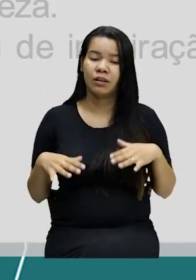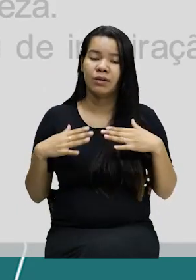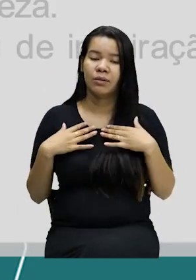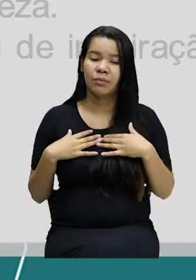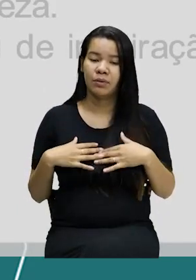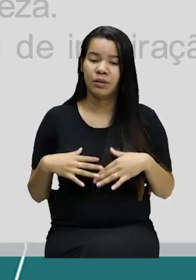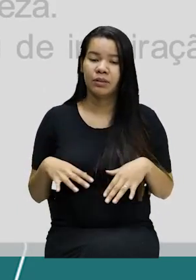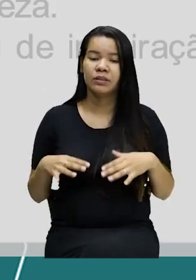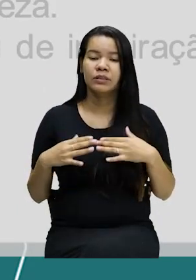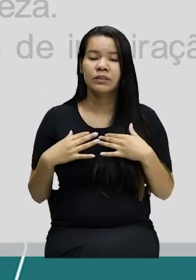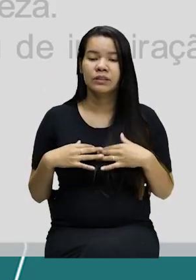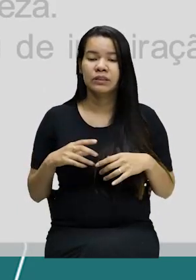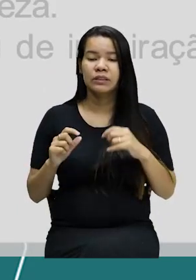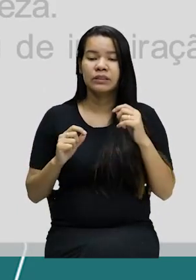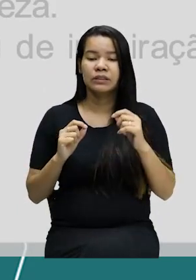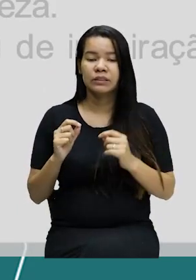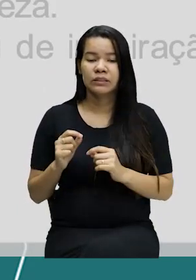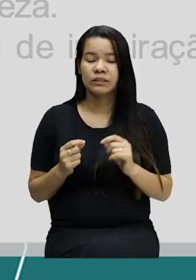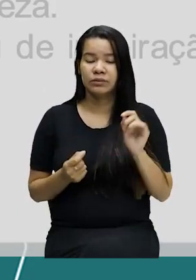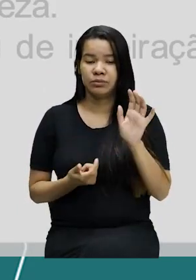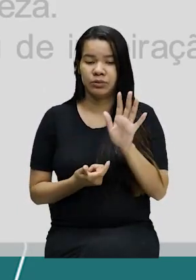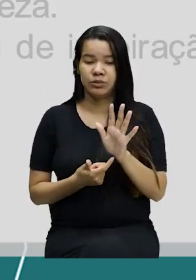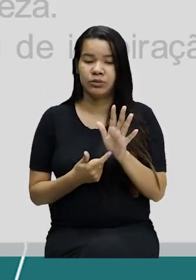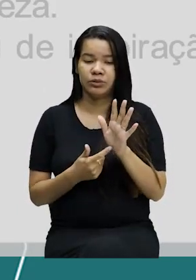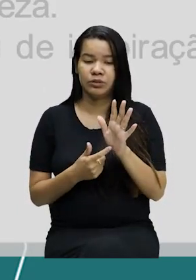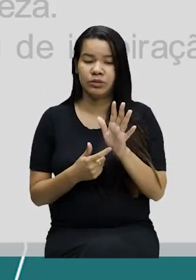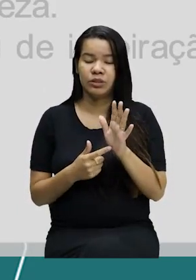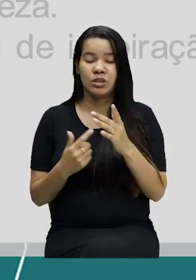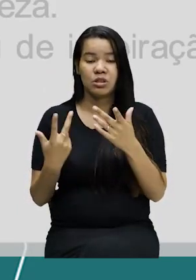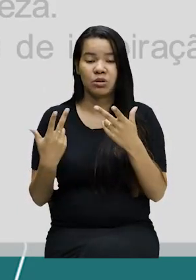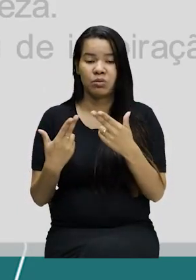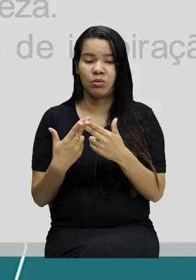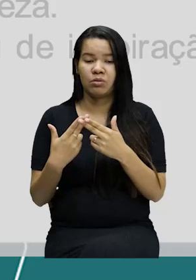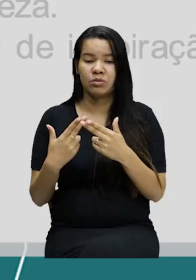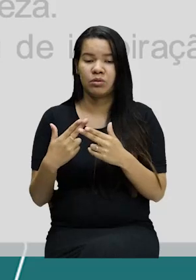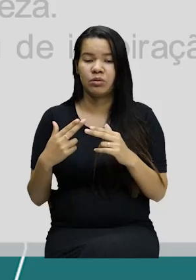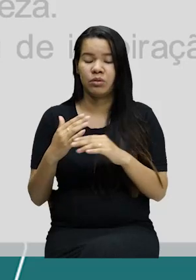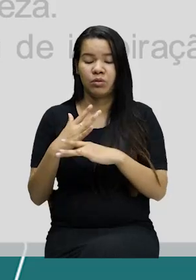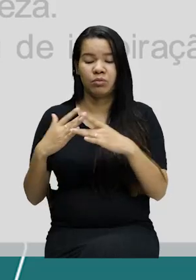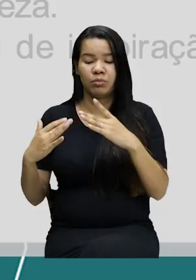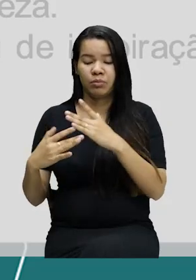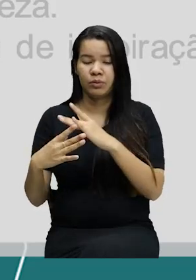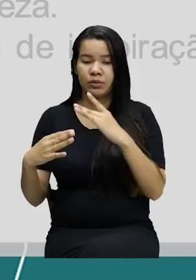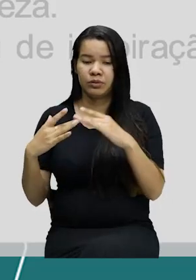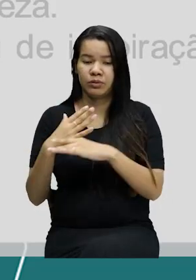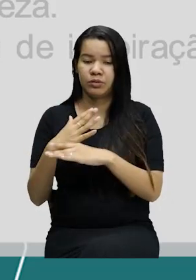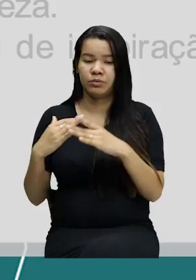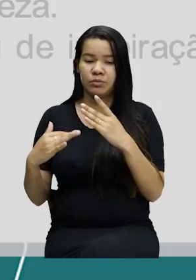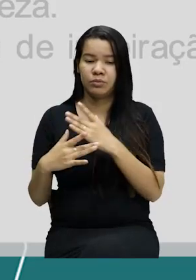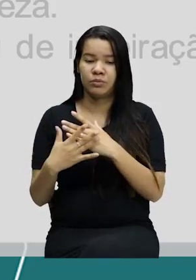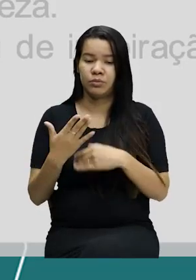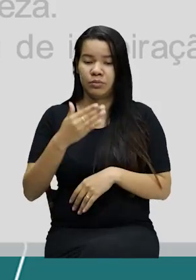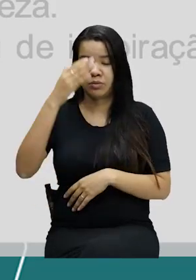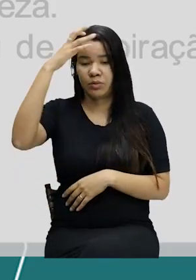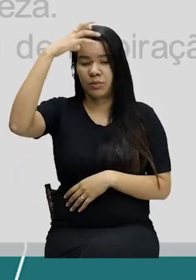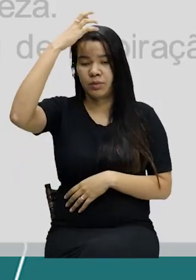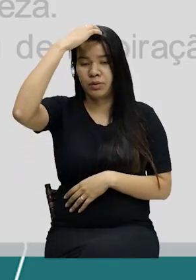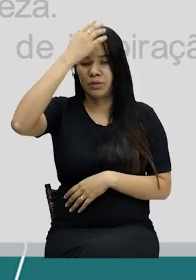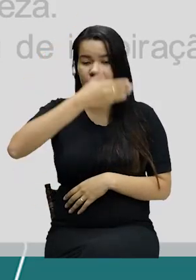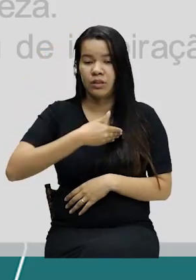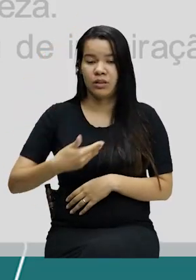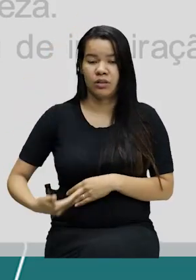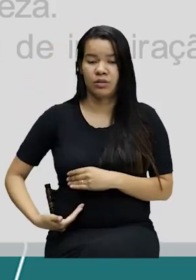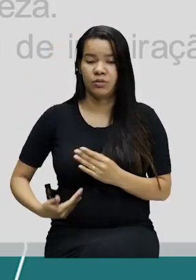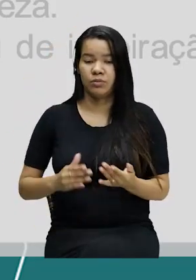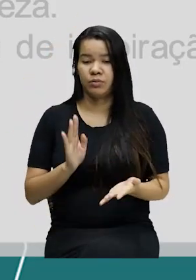refúgio calmo que se contrastava com os centros urbanos monárquicos. O burguês culto buscava na natureza